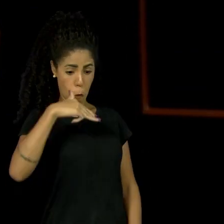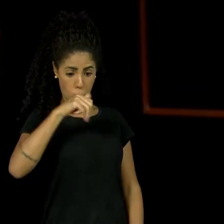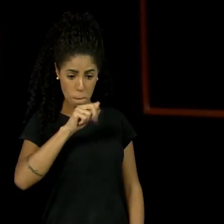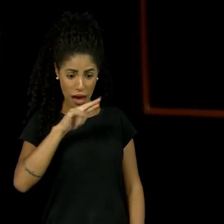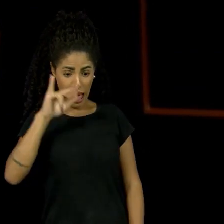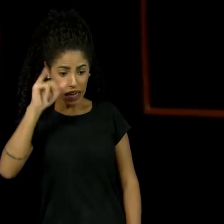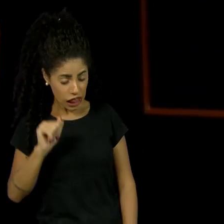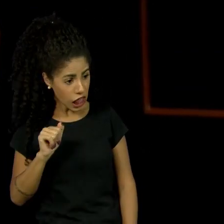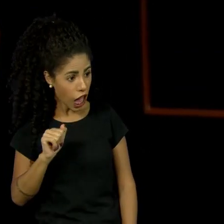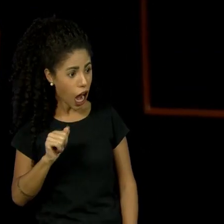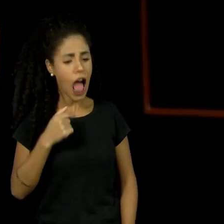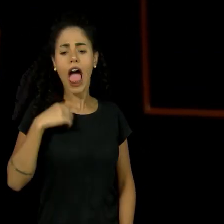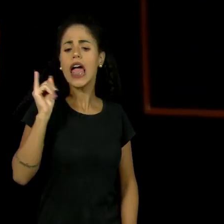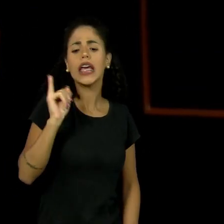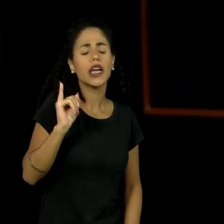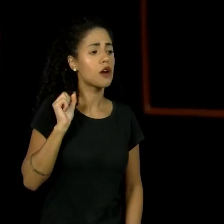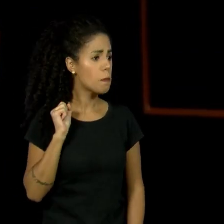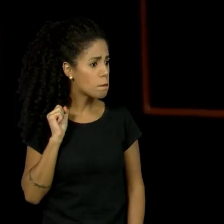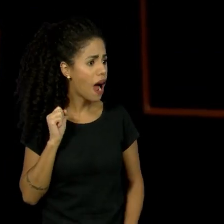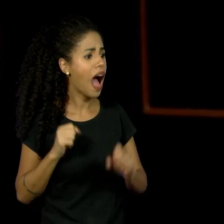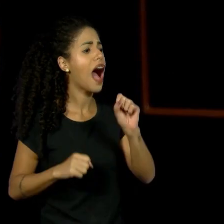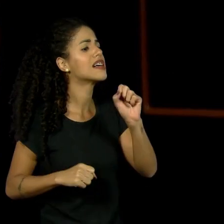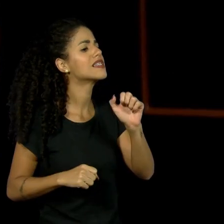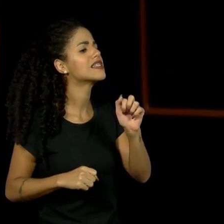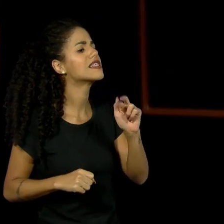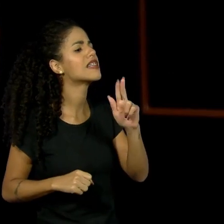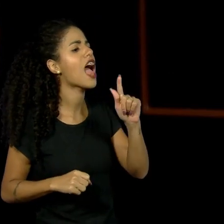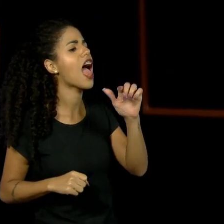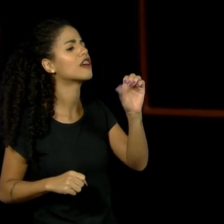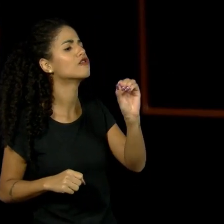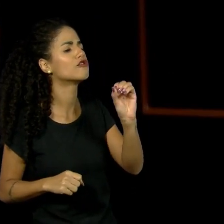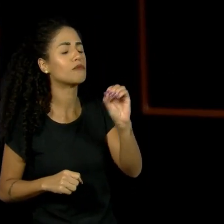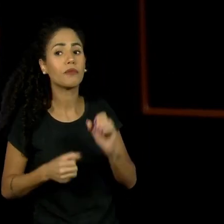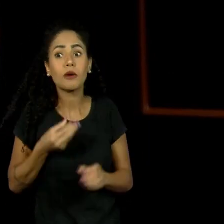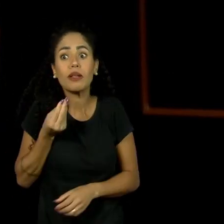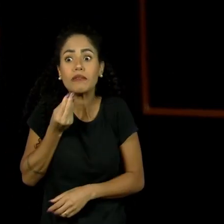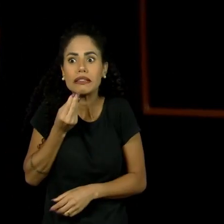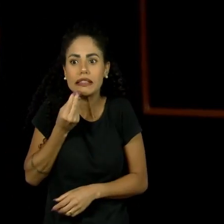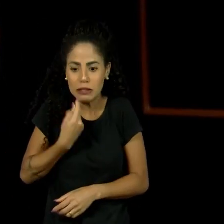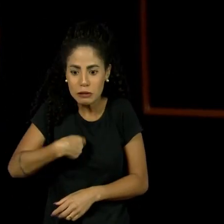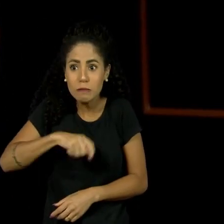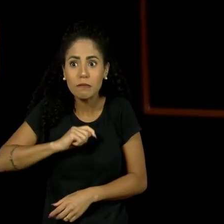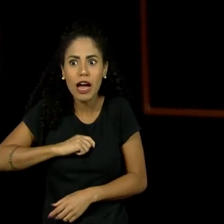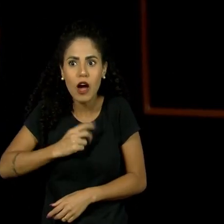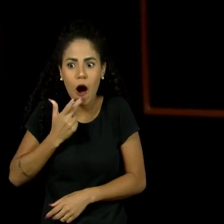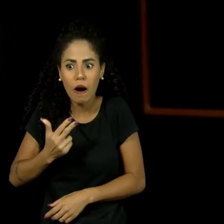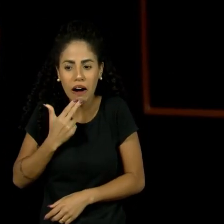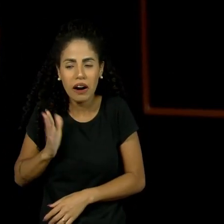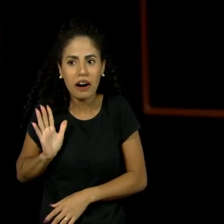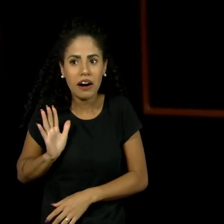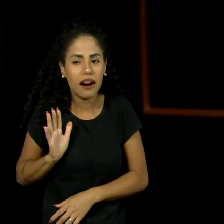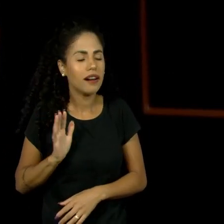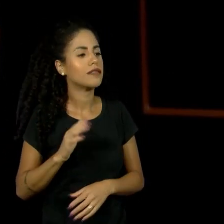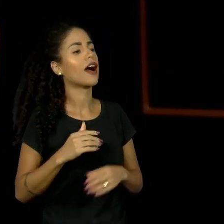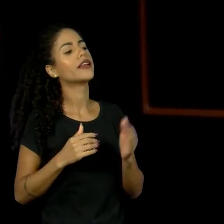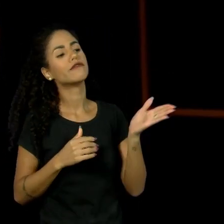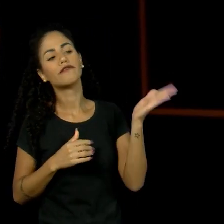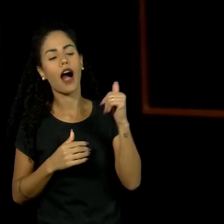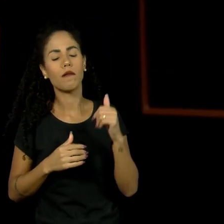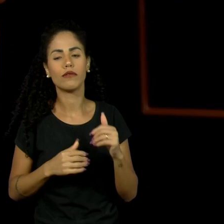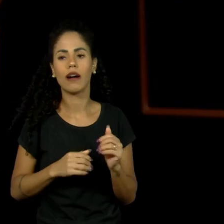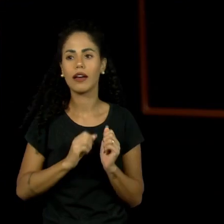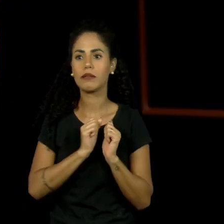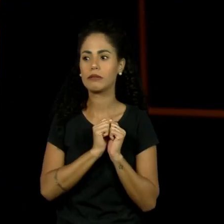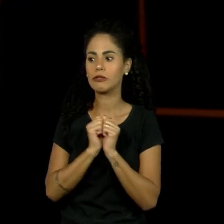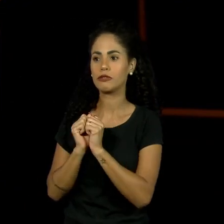Mariângela, irmã, tipo, com o melhor de espanhol que eu podia. Ele me segue, né? Aí eu